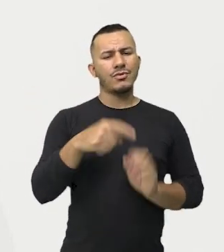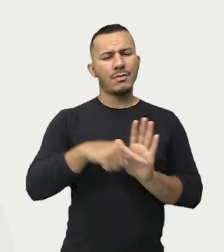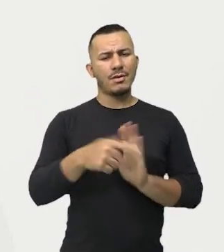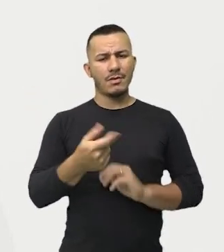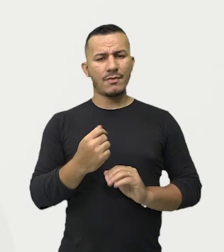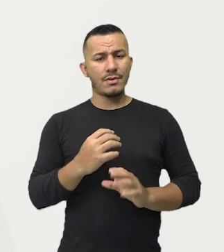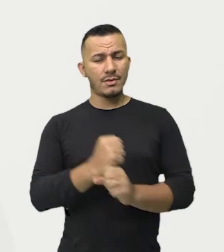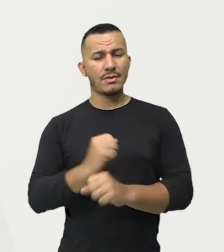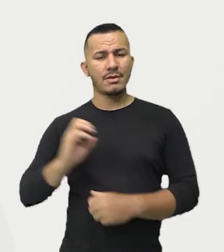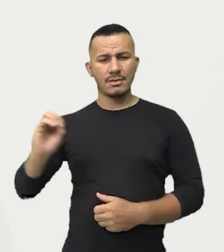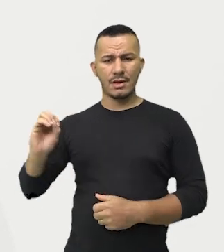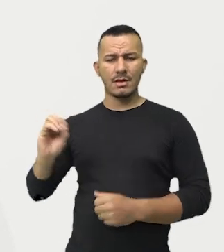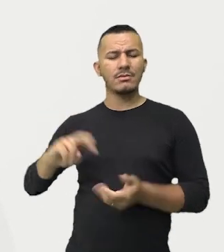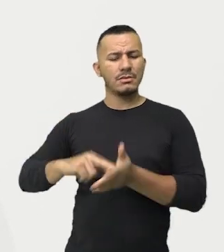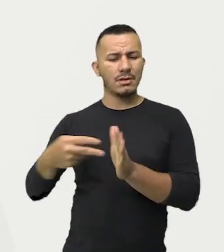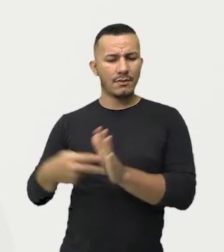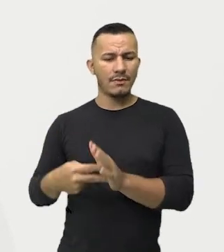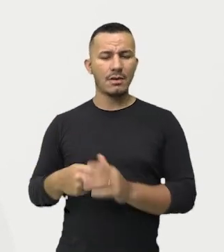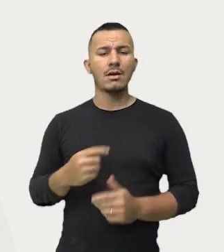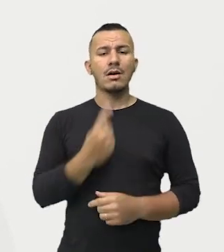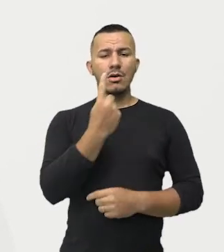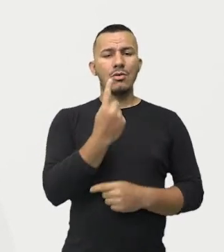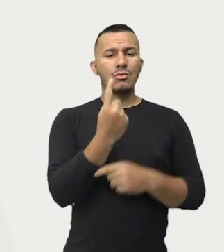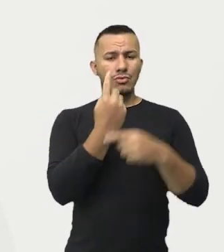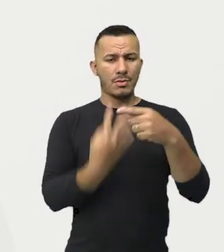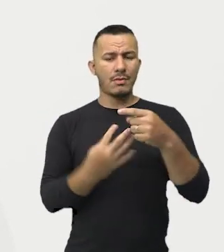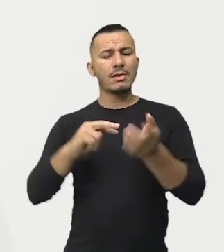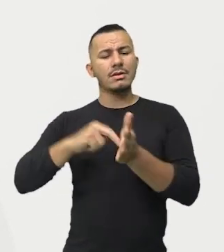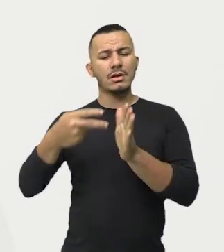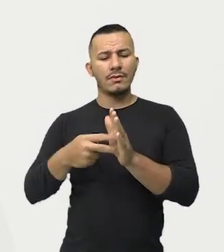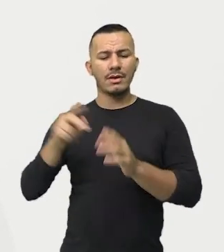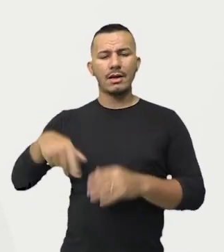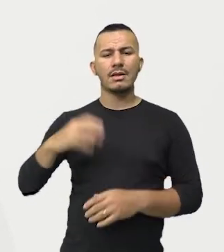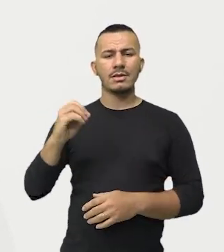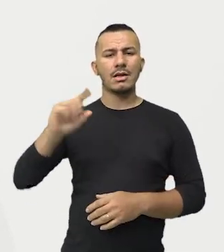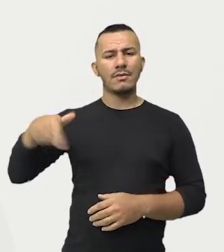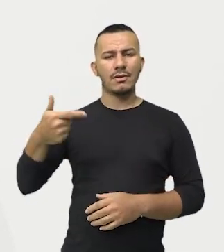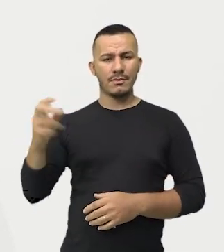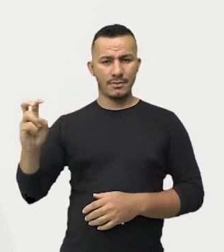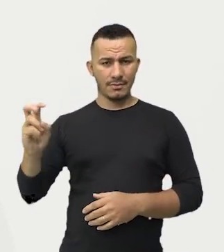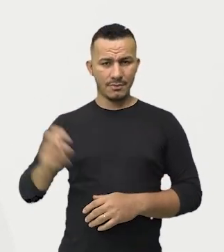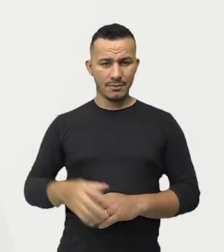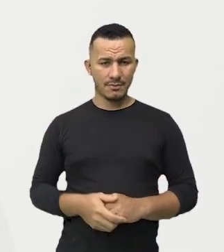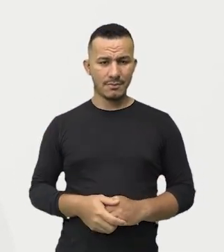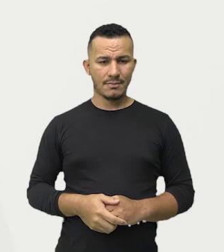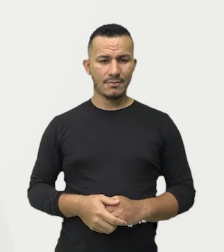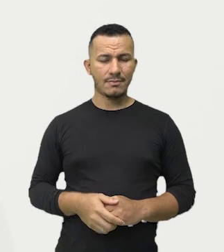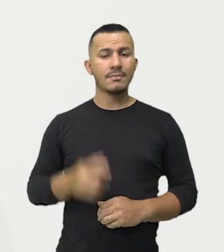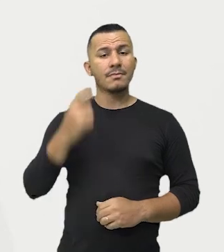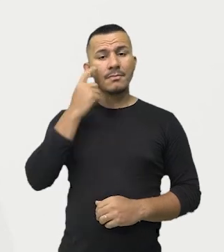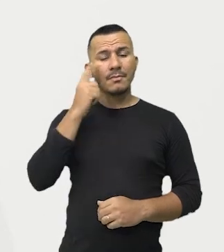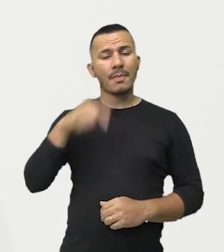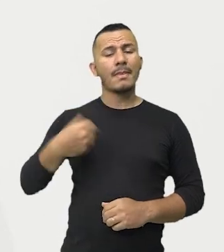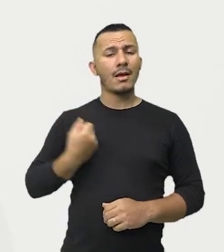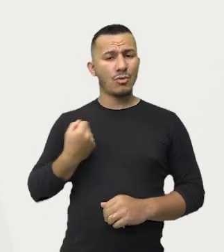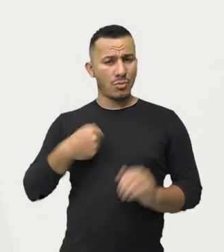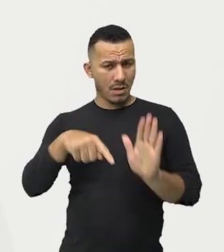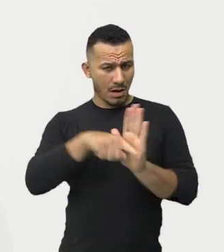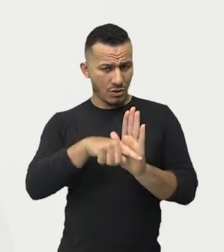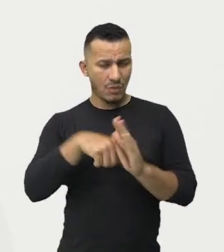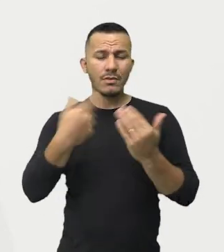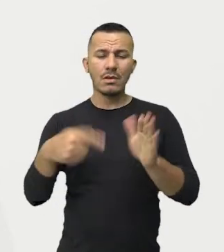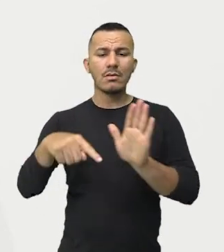é 0. Quer dizer o seguinte, que 1 sobre 4 é a mesma coisa que 0,25. Mas nós estamos falando de um número negativo,